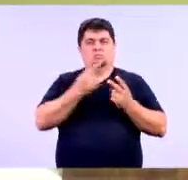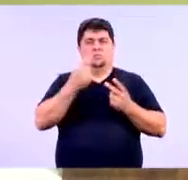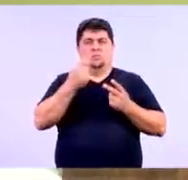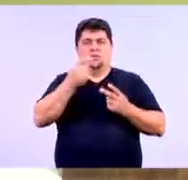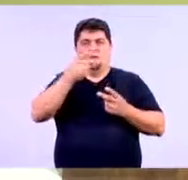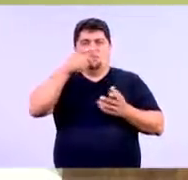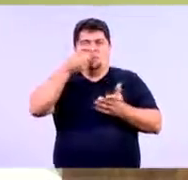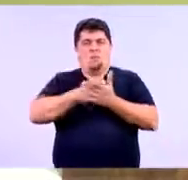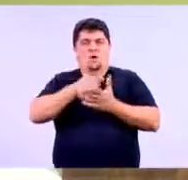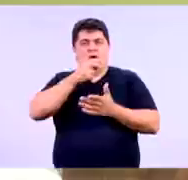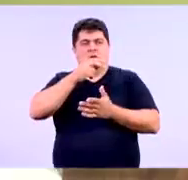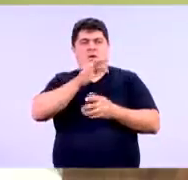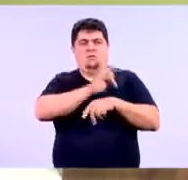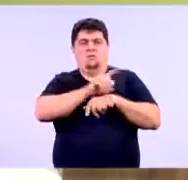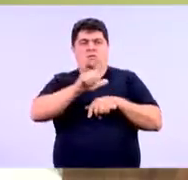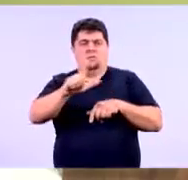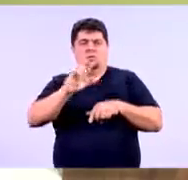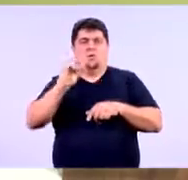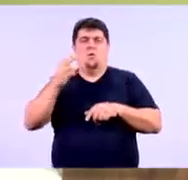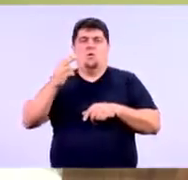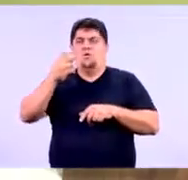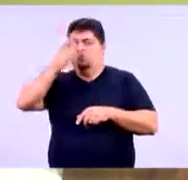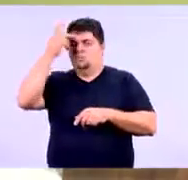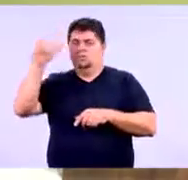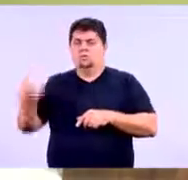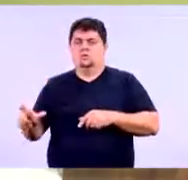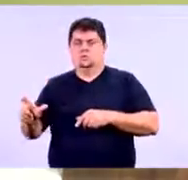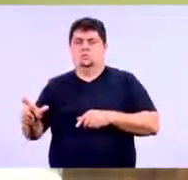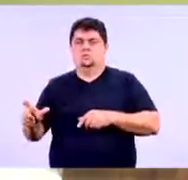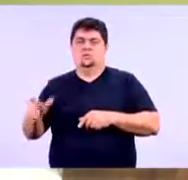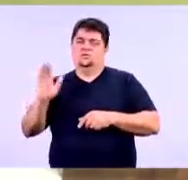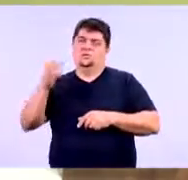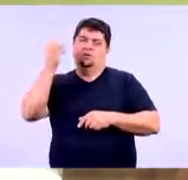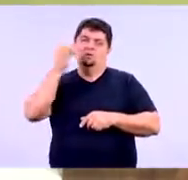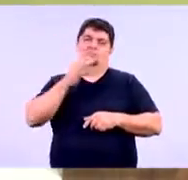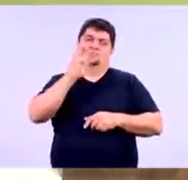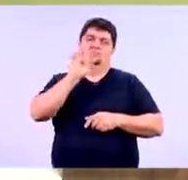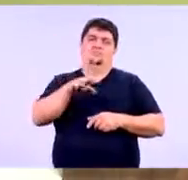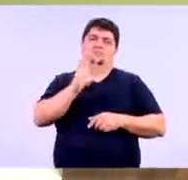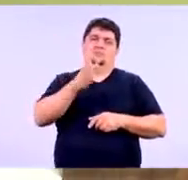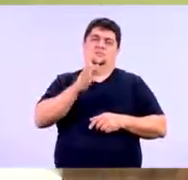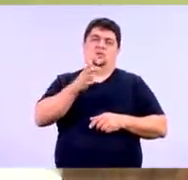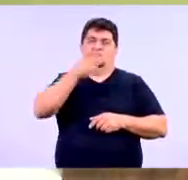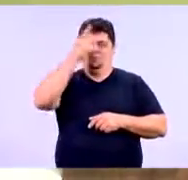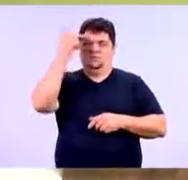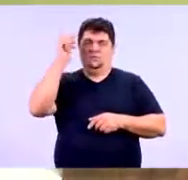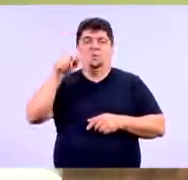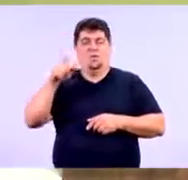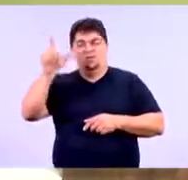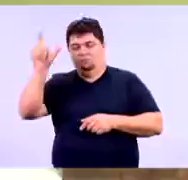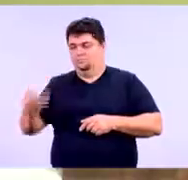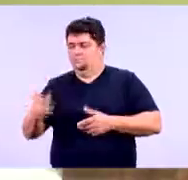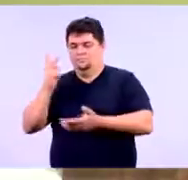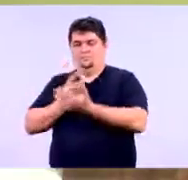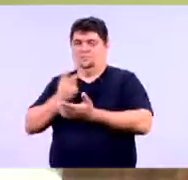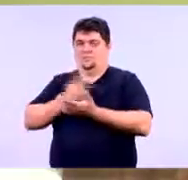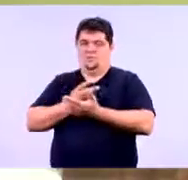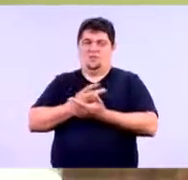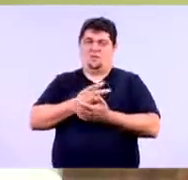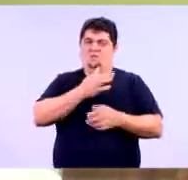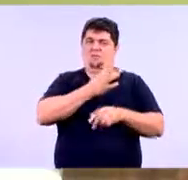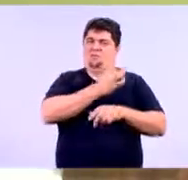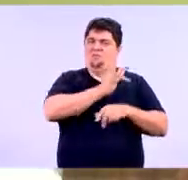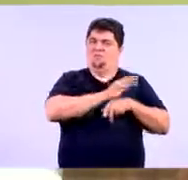pela União ou contribuinte que arca? O professor ele acabou respondendo ainda há pouco. Quem paga é o contribuinte, não é a União.